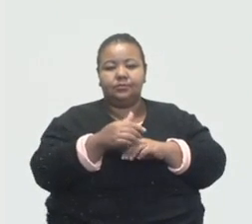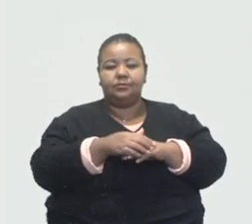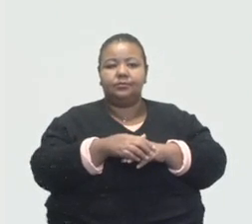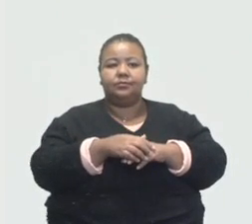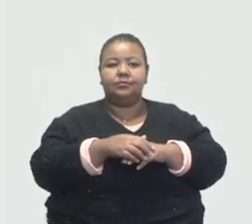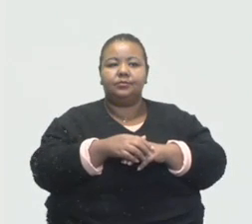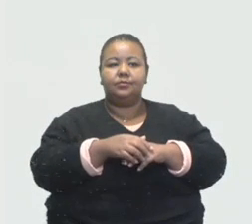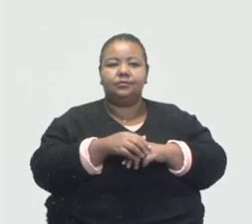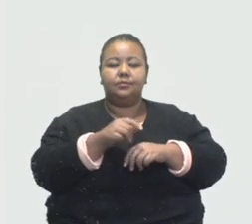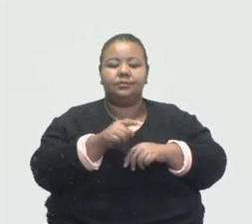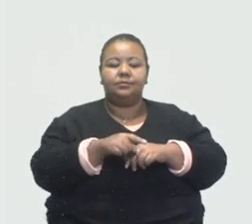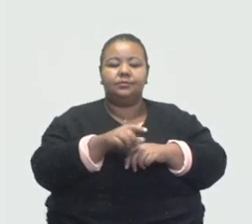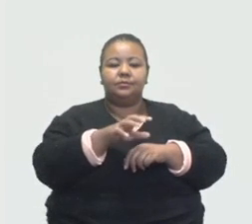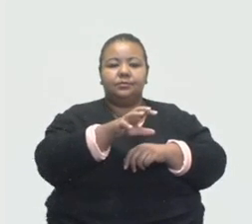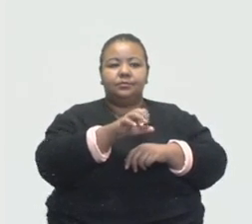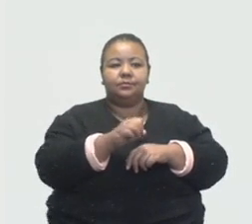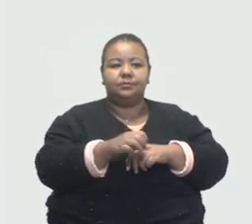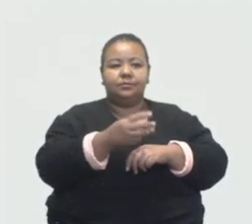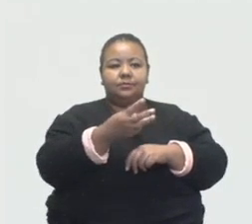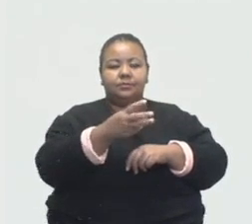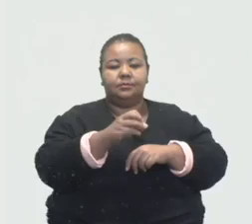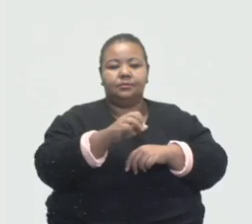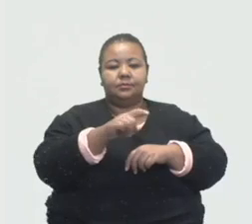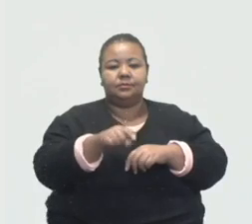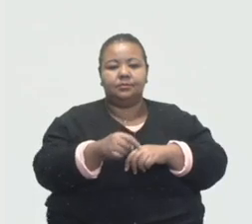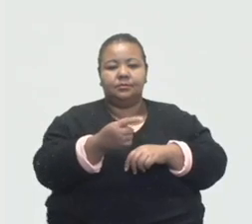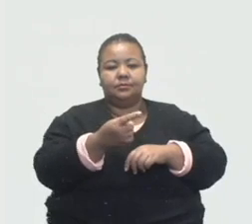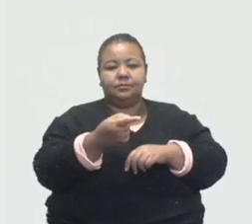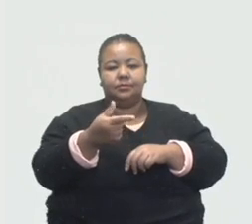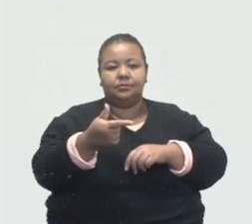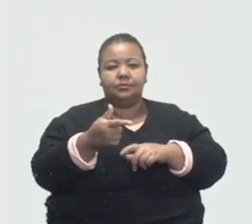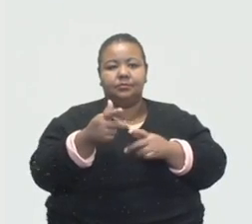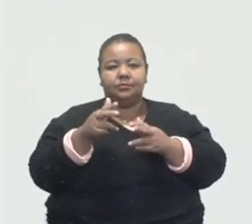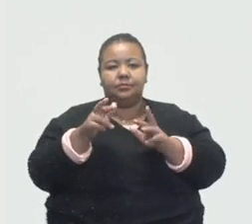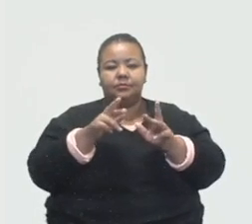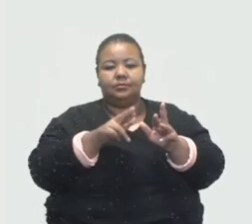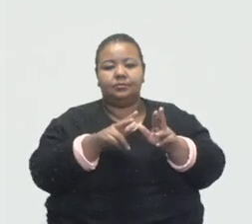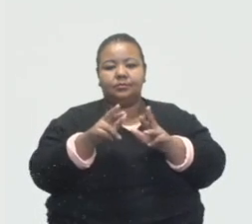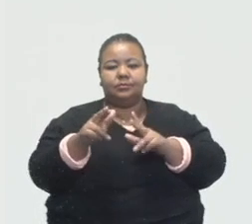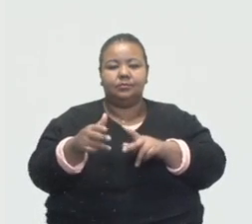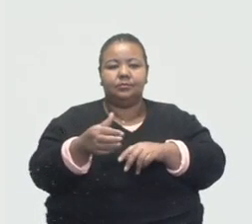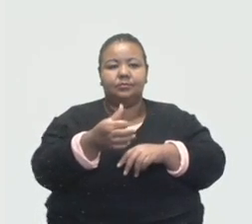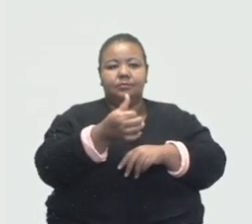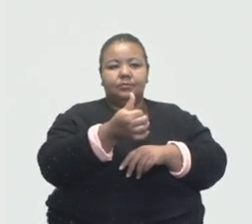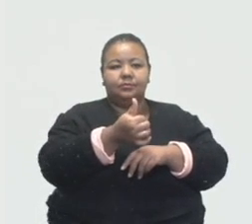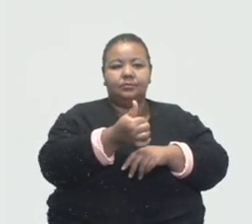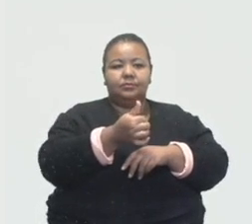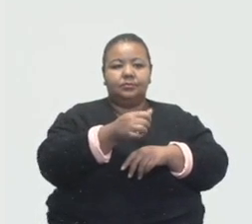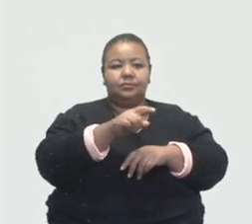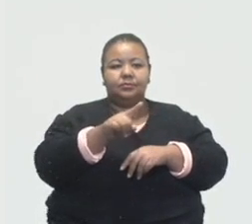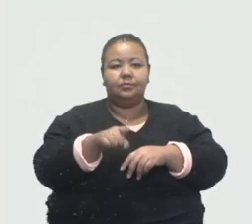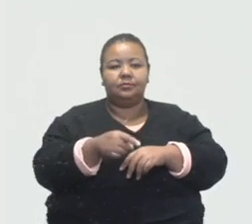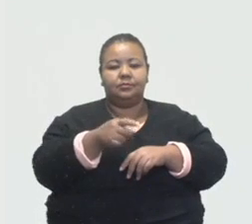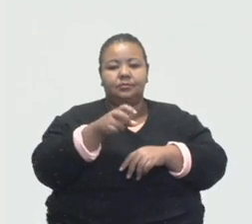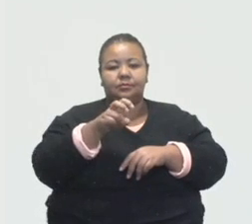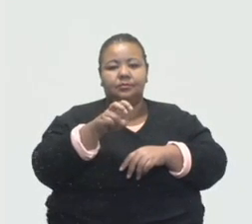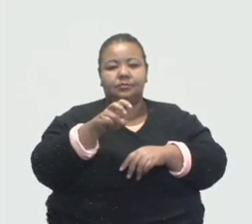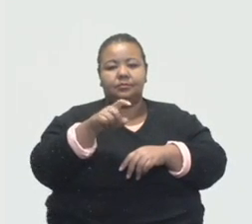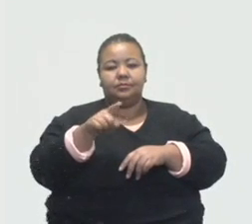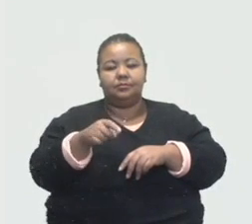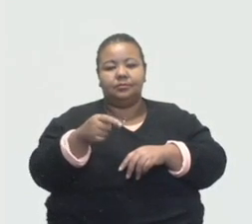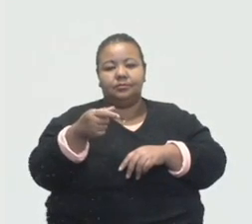Se pegarmos aqui 30 e 12, é a mesma coisa que fizéssemos 6